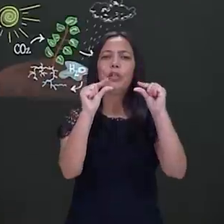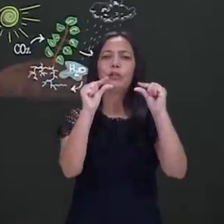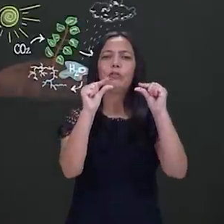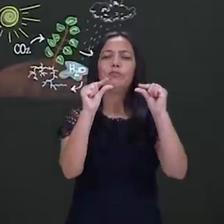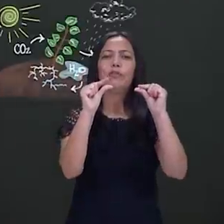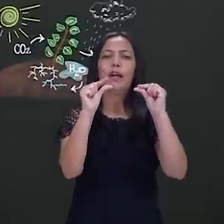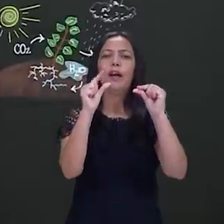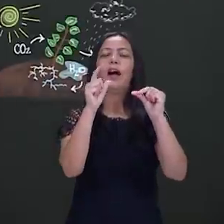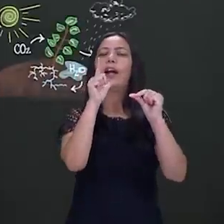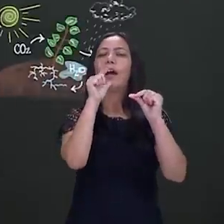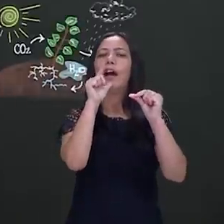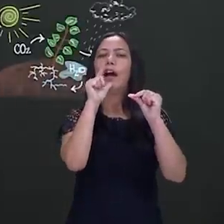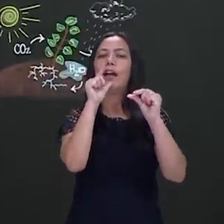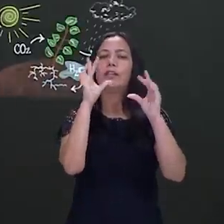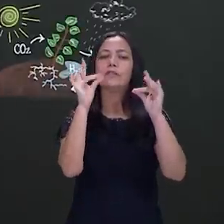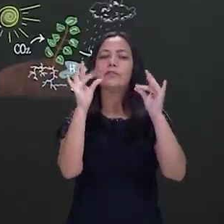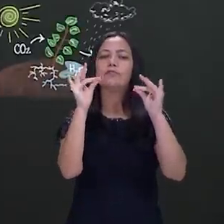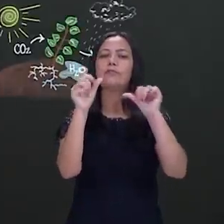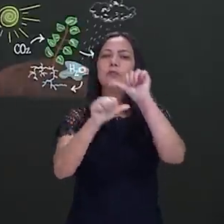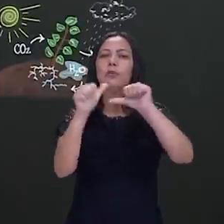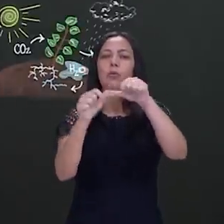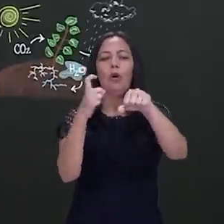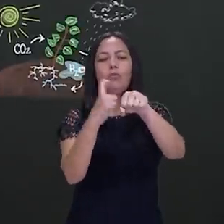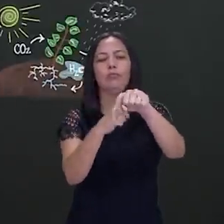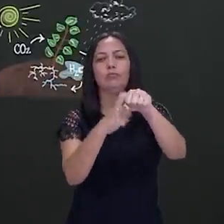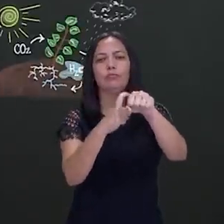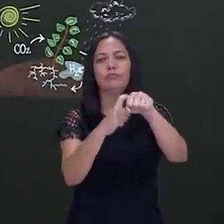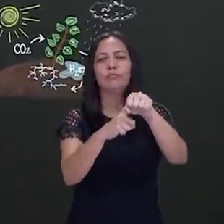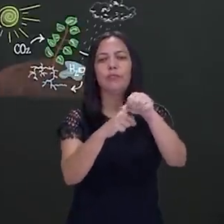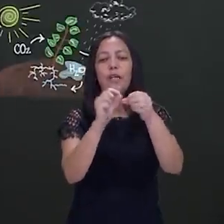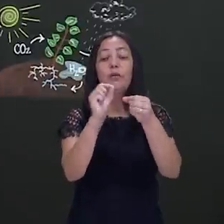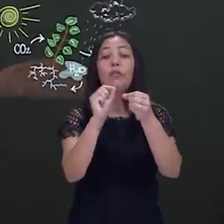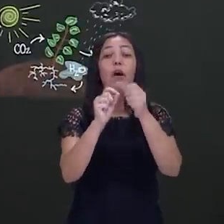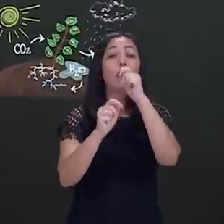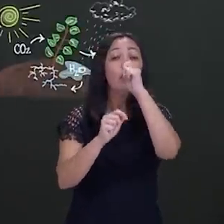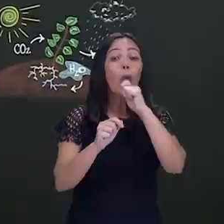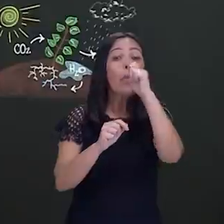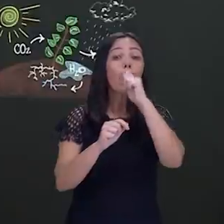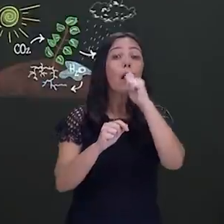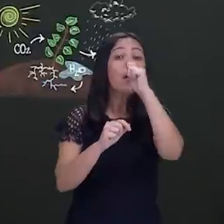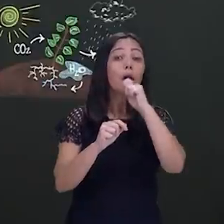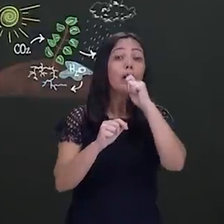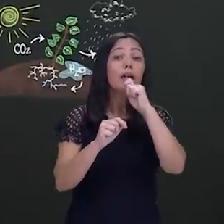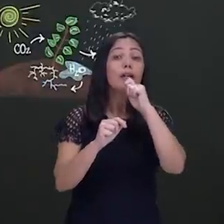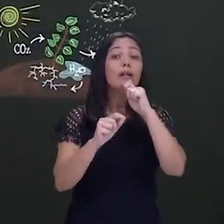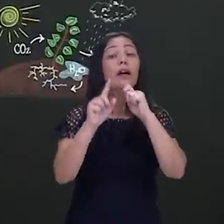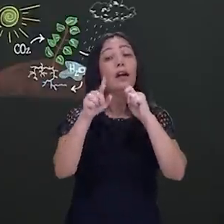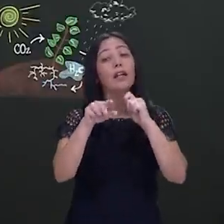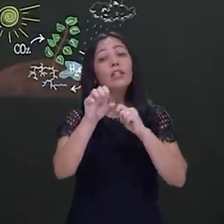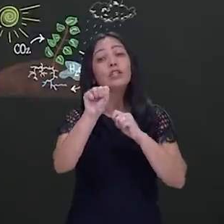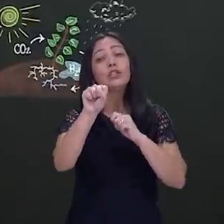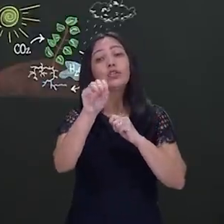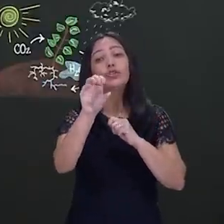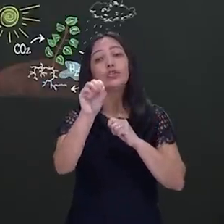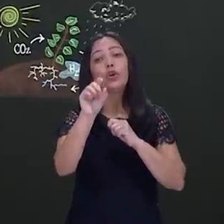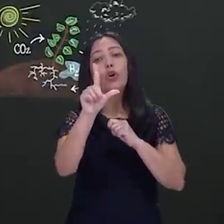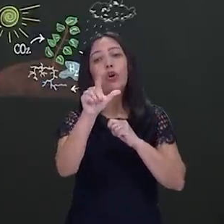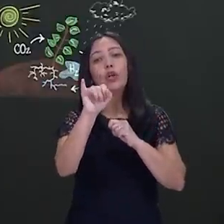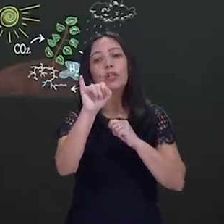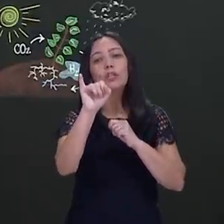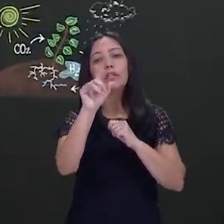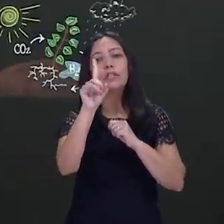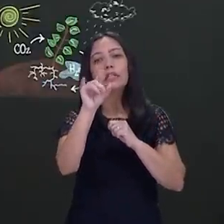líquido ela então se tornou um sólido. Então, para fazer o picolé, qual é o processo? Solidificação.